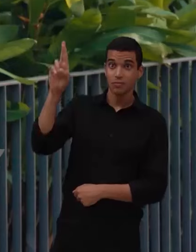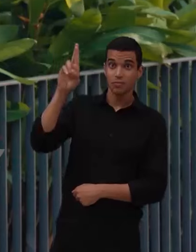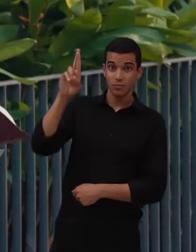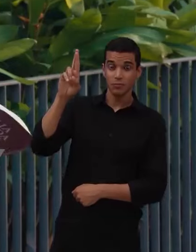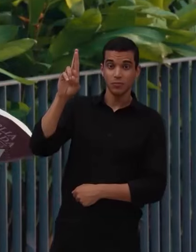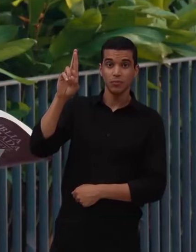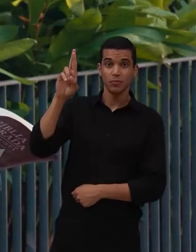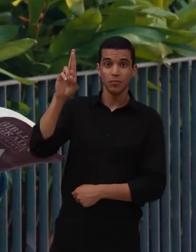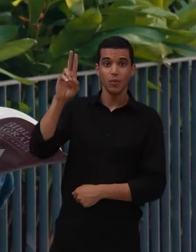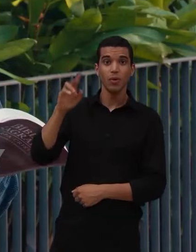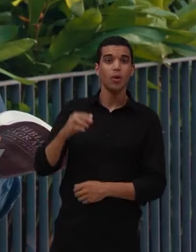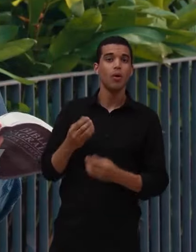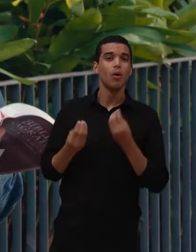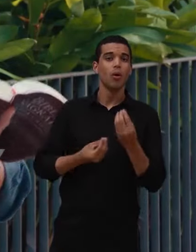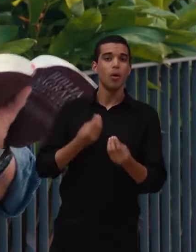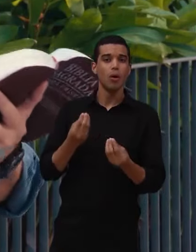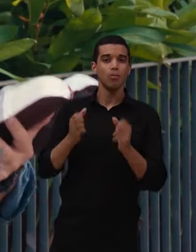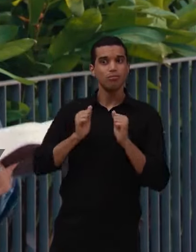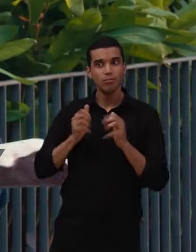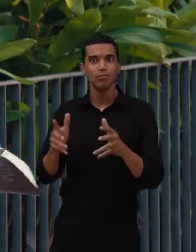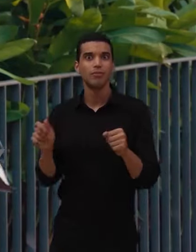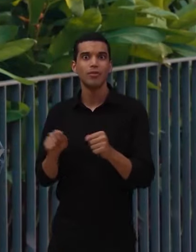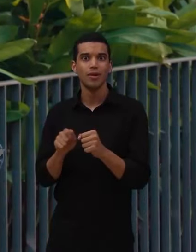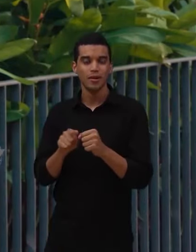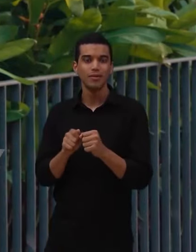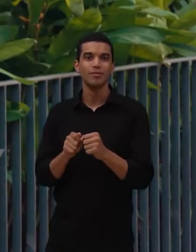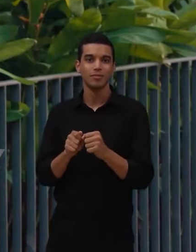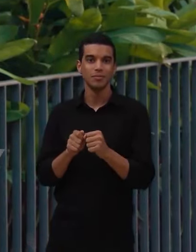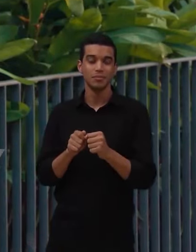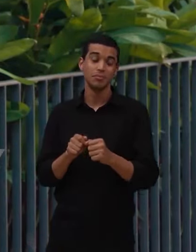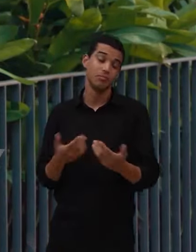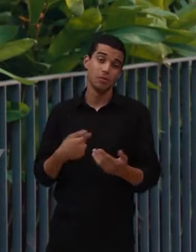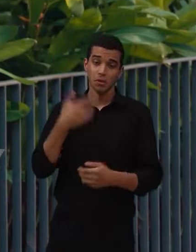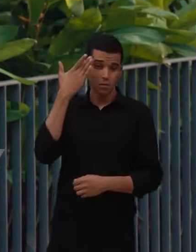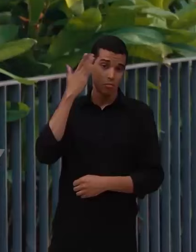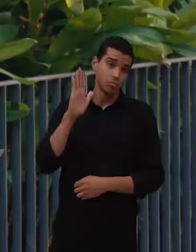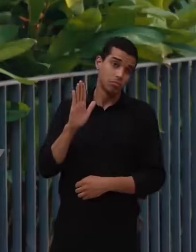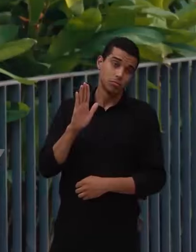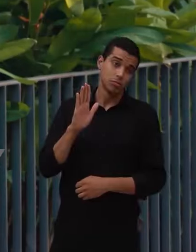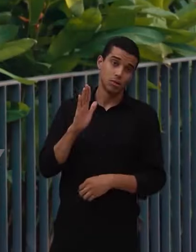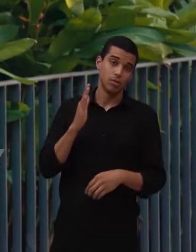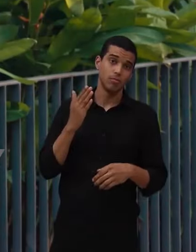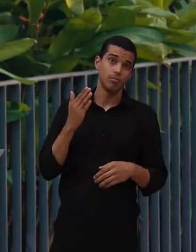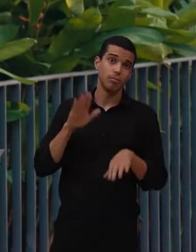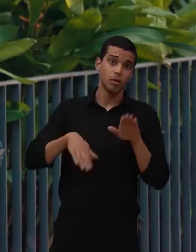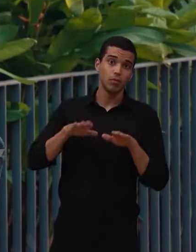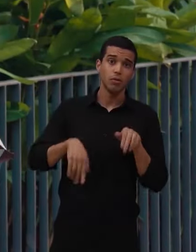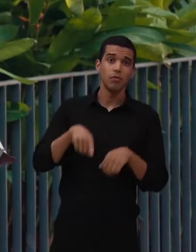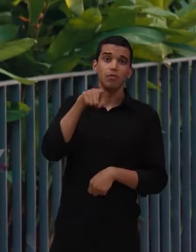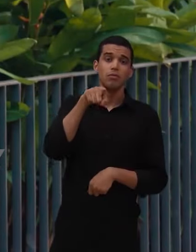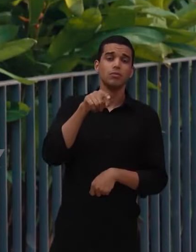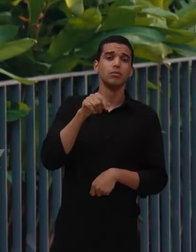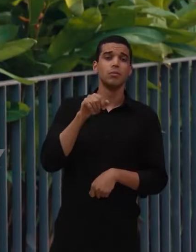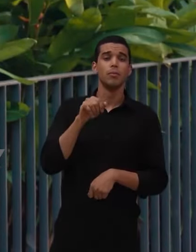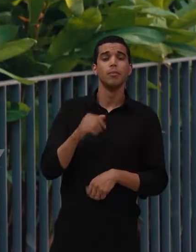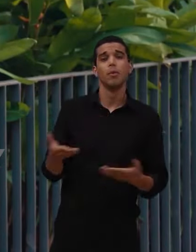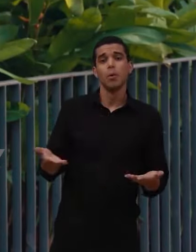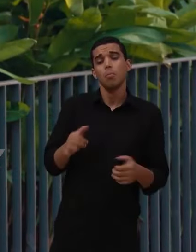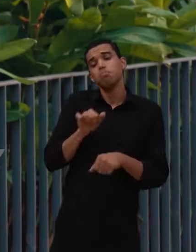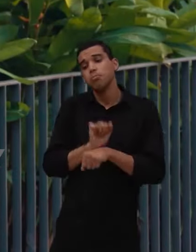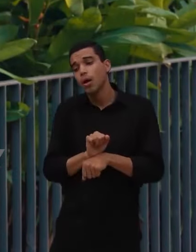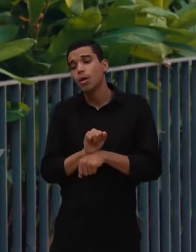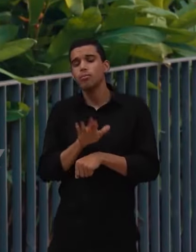Eu não sei quando foi que você parou para pegar a harpa, louvar ao Senhor, cantar aquele hino